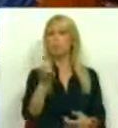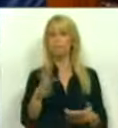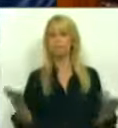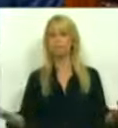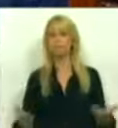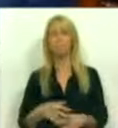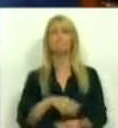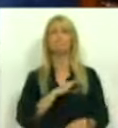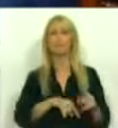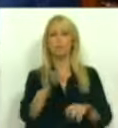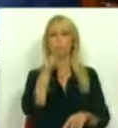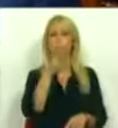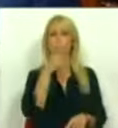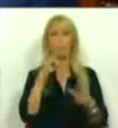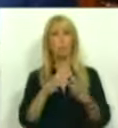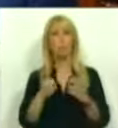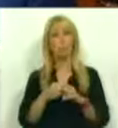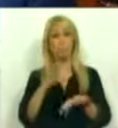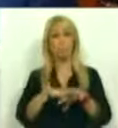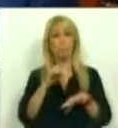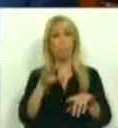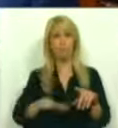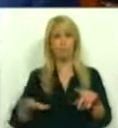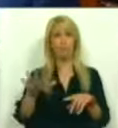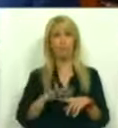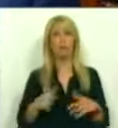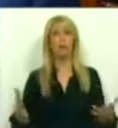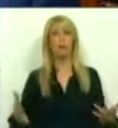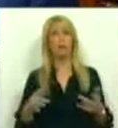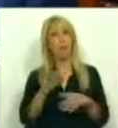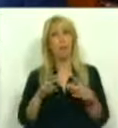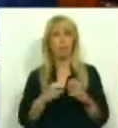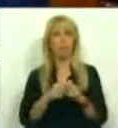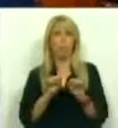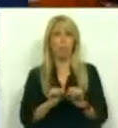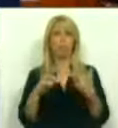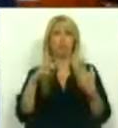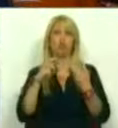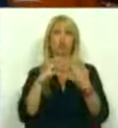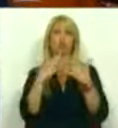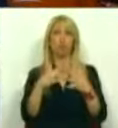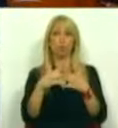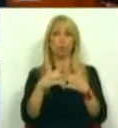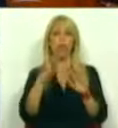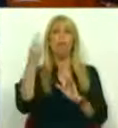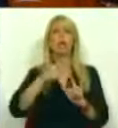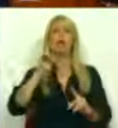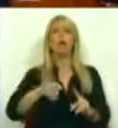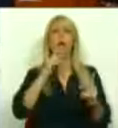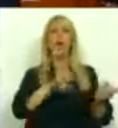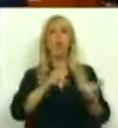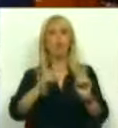senhores deputados, um problema desta dimensão é um problema estrutural, que exige uma